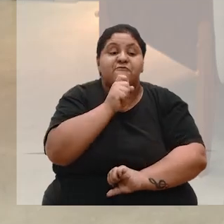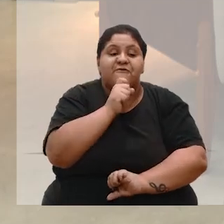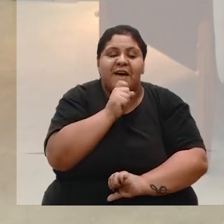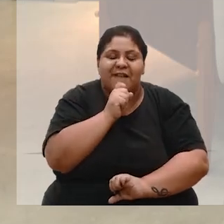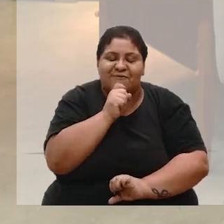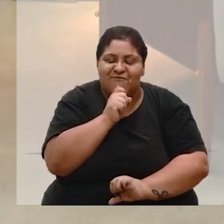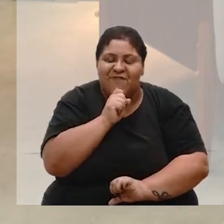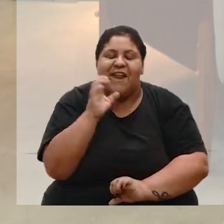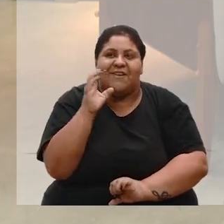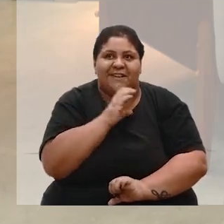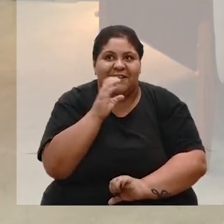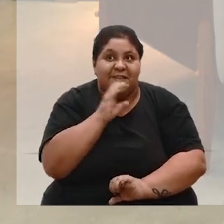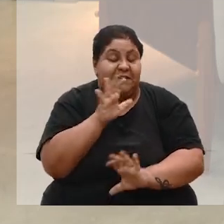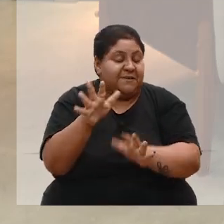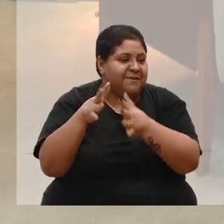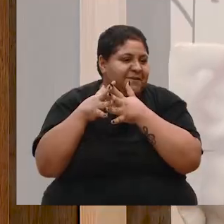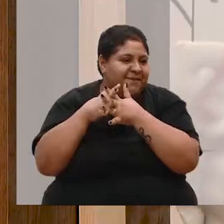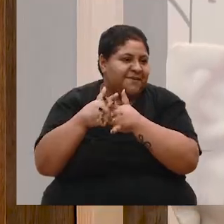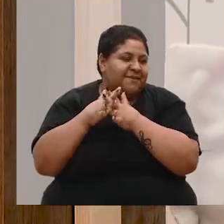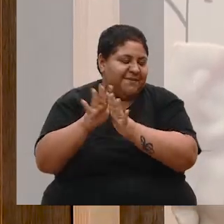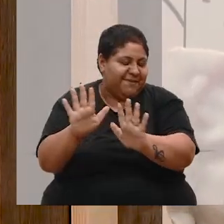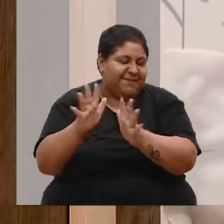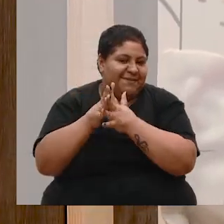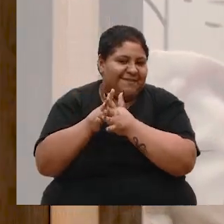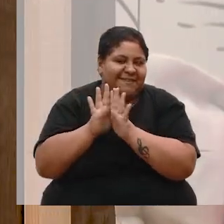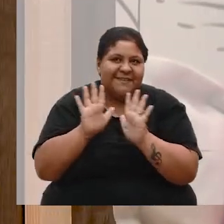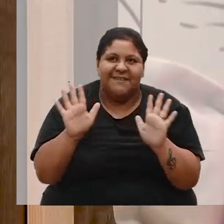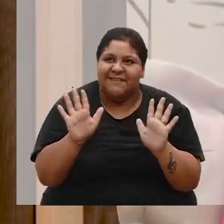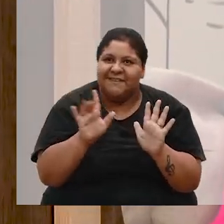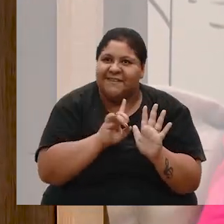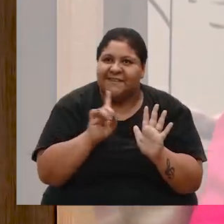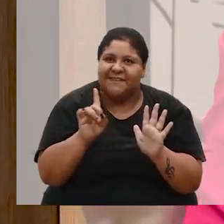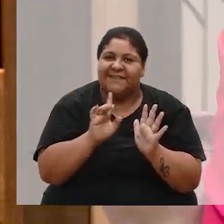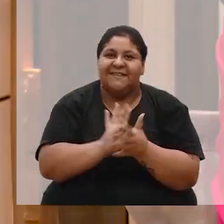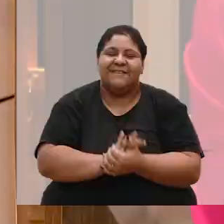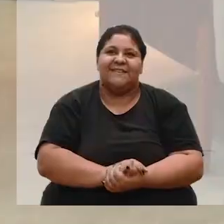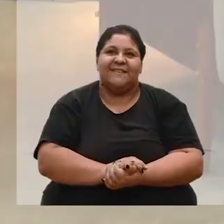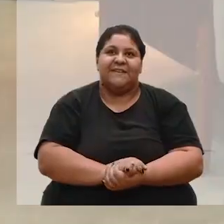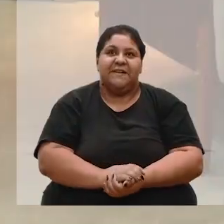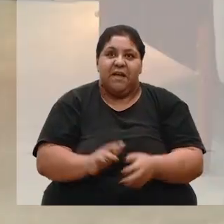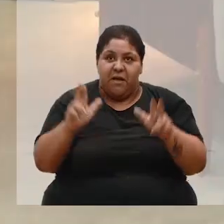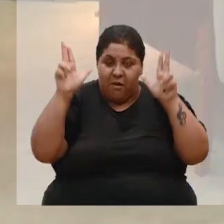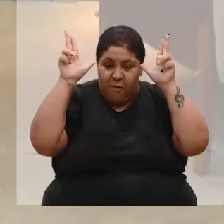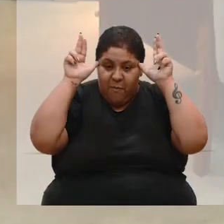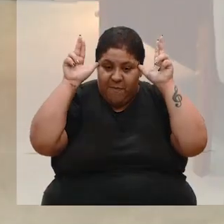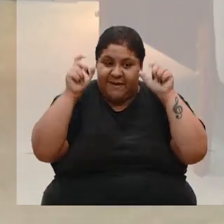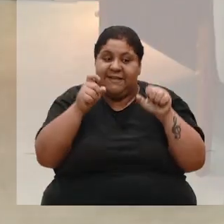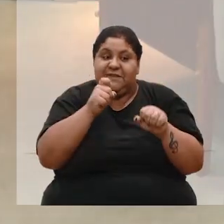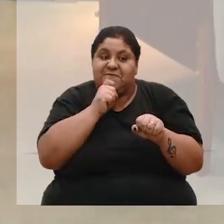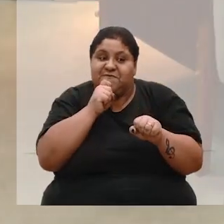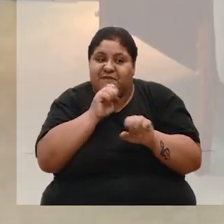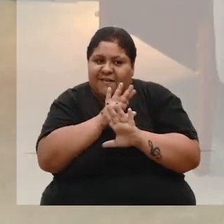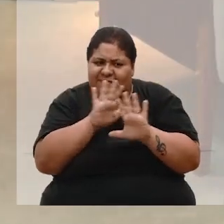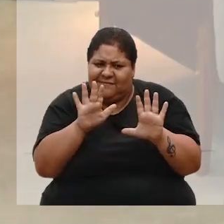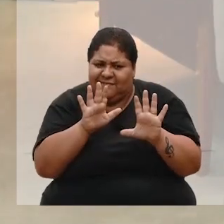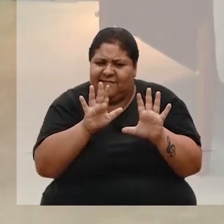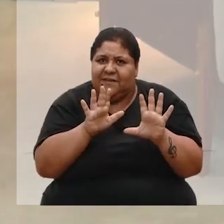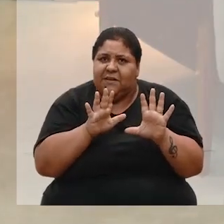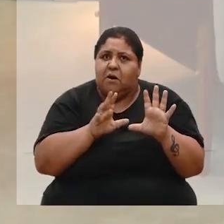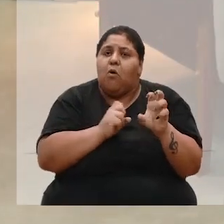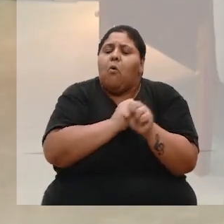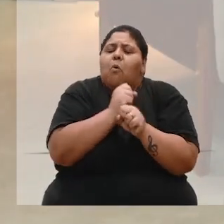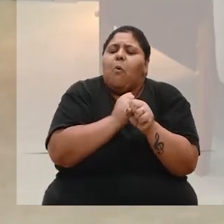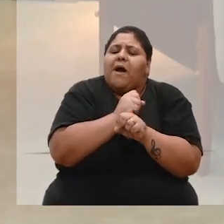mais quentinho. Olha, então, já tô querendo que o ano acabe. Nós estamos na Páscoa e tem o inverno. Mas